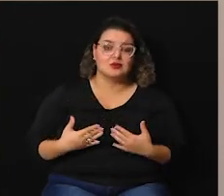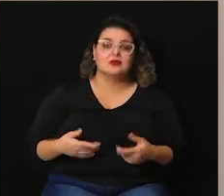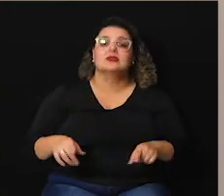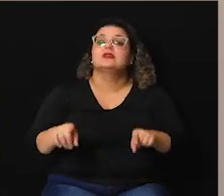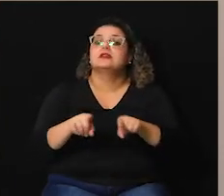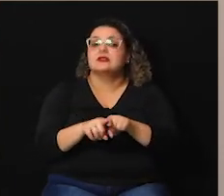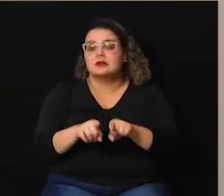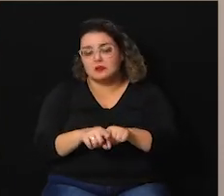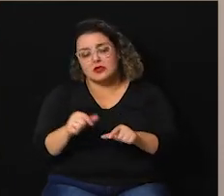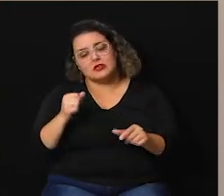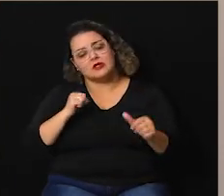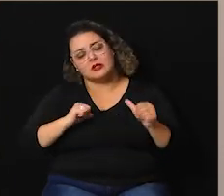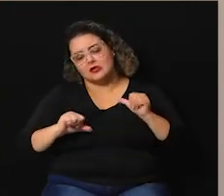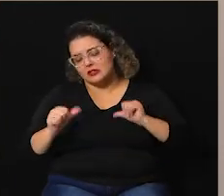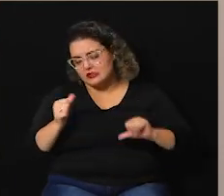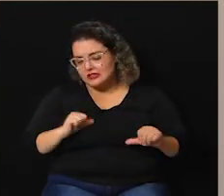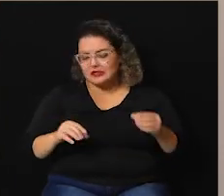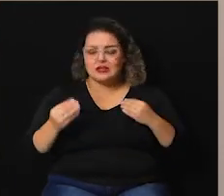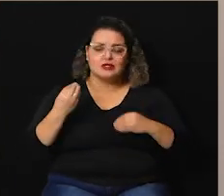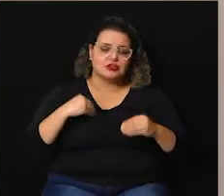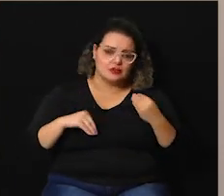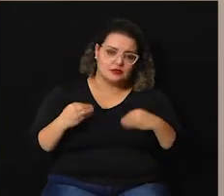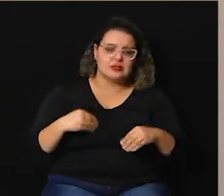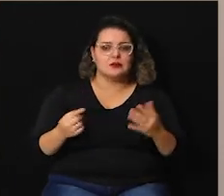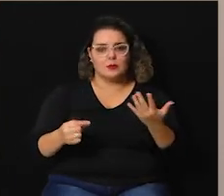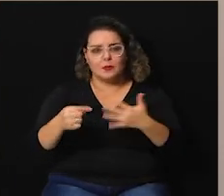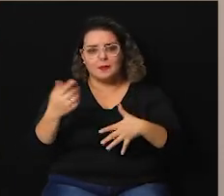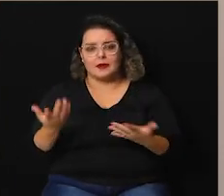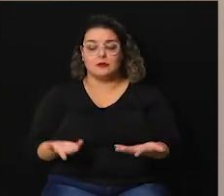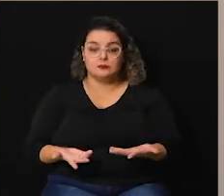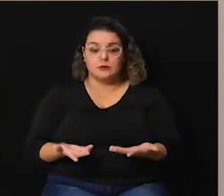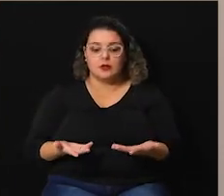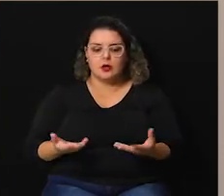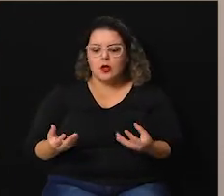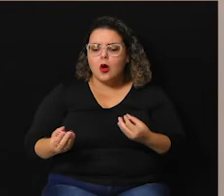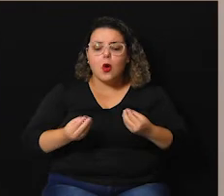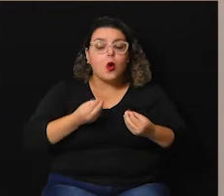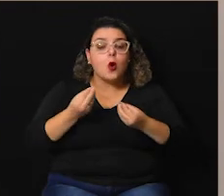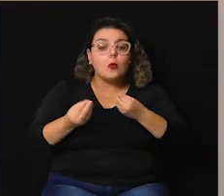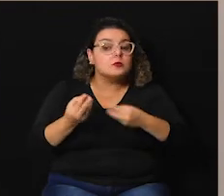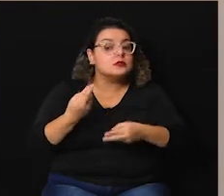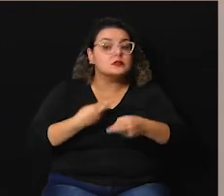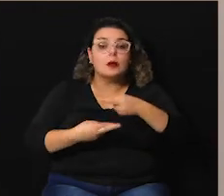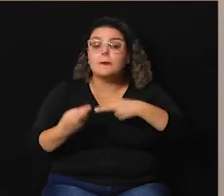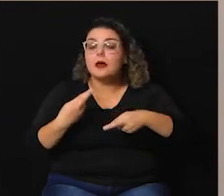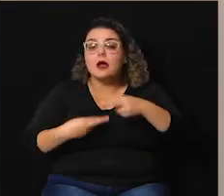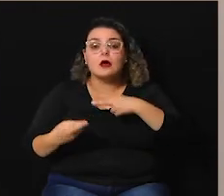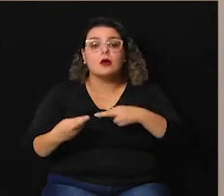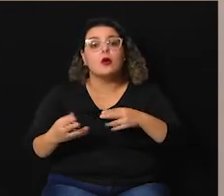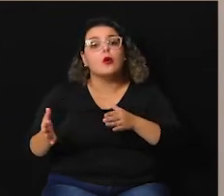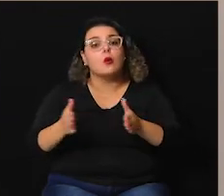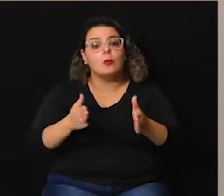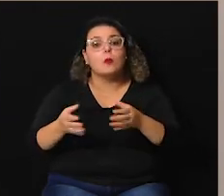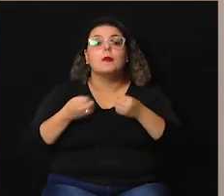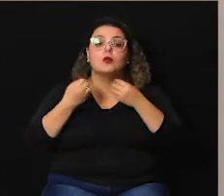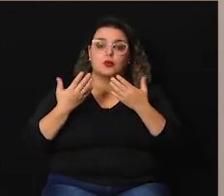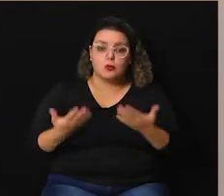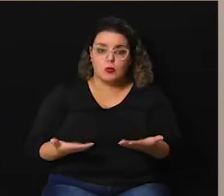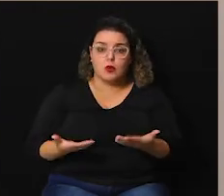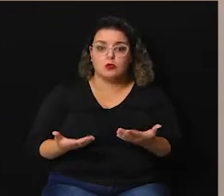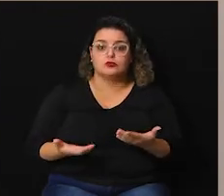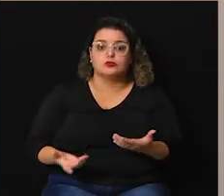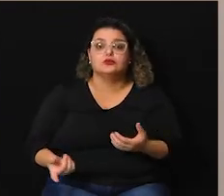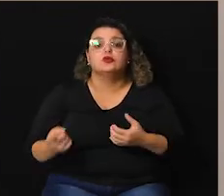e também, claro, depressão, ansiedade e tudo mais. Então, como está a minha relação, né? E agora é um bom momento para a gente falar